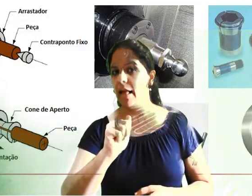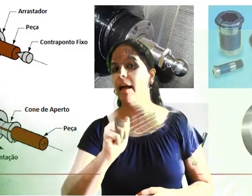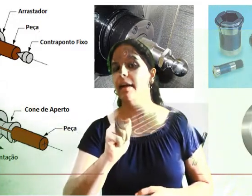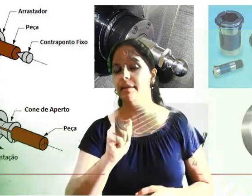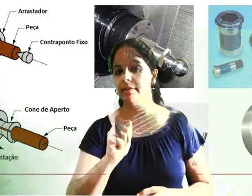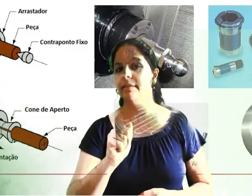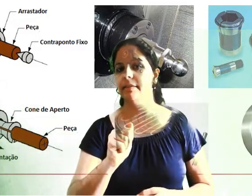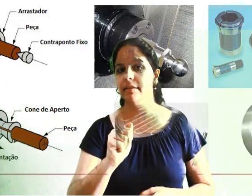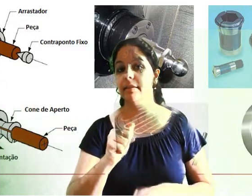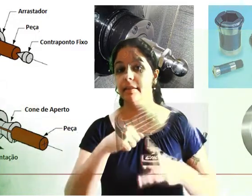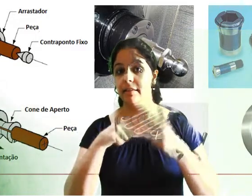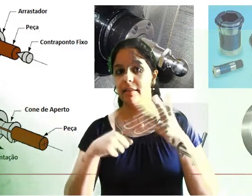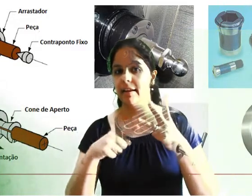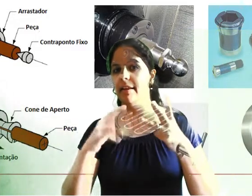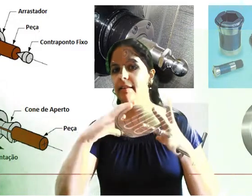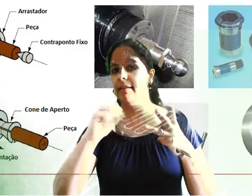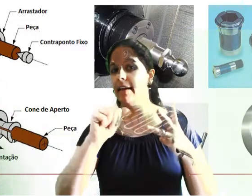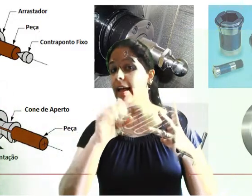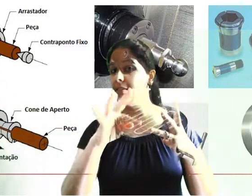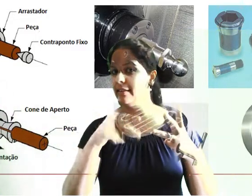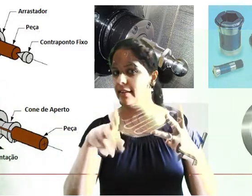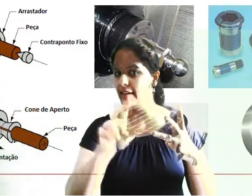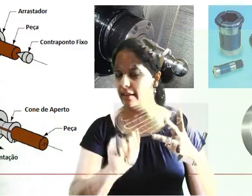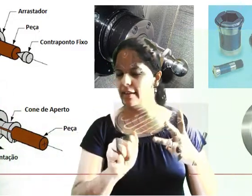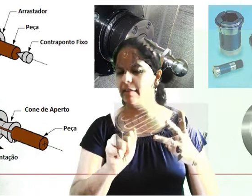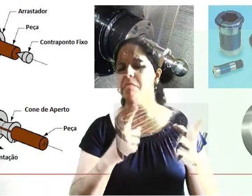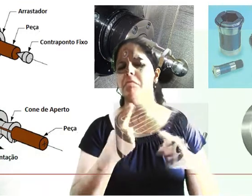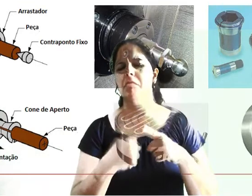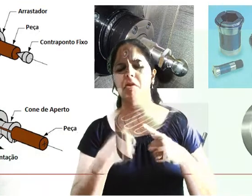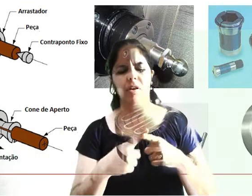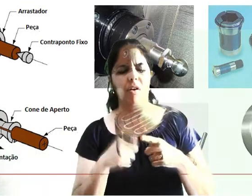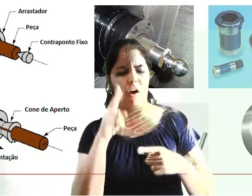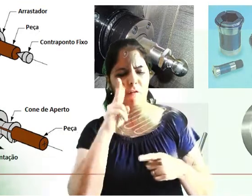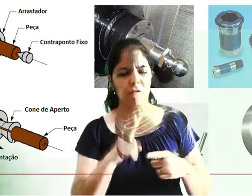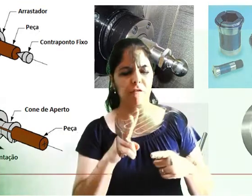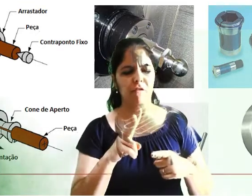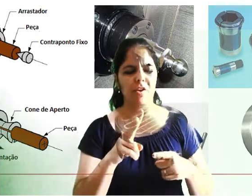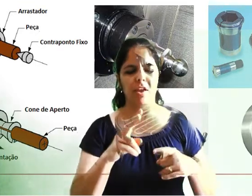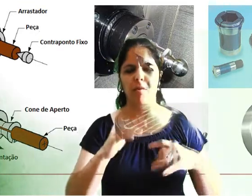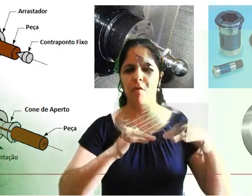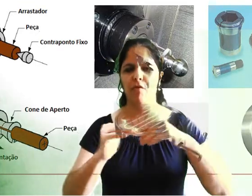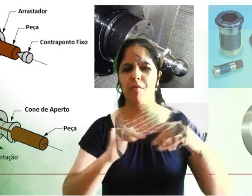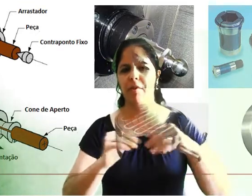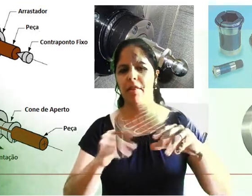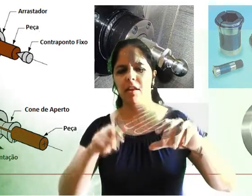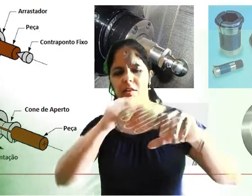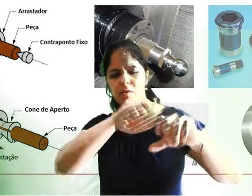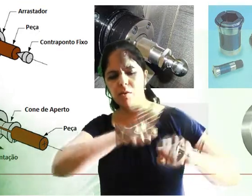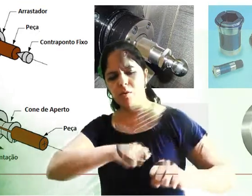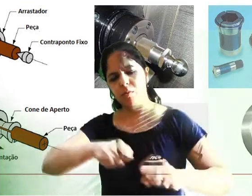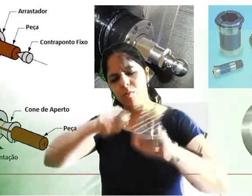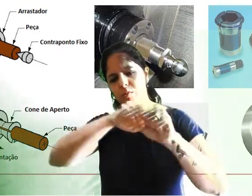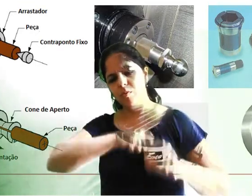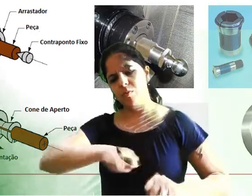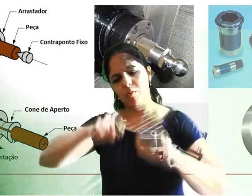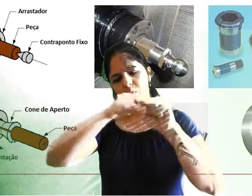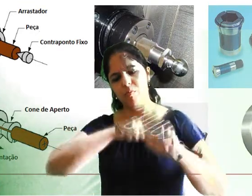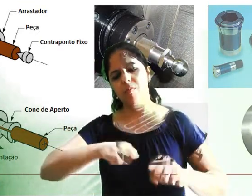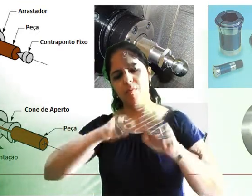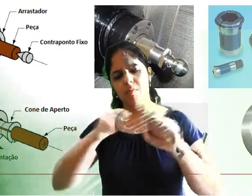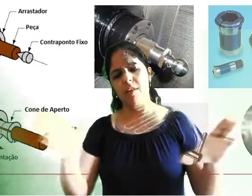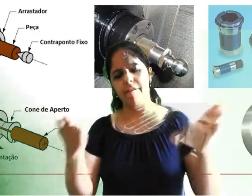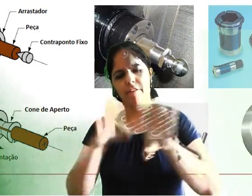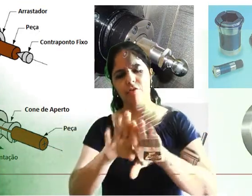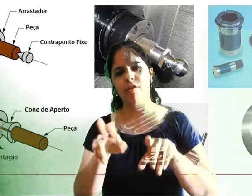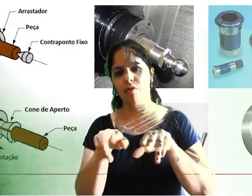né, autocentrante de 3 castanhas. Por que autocentrante? Conforme ele está girando aqui, ó, a chave, ele está fechando por igual aqui, se vocês